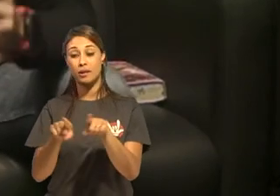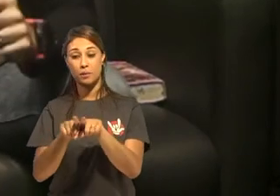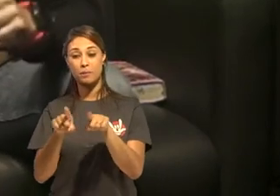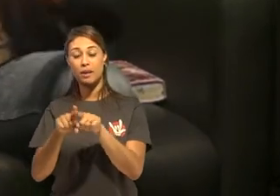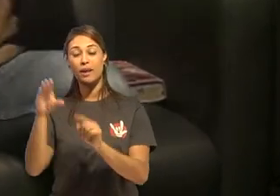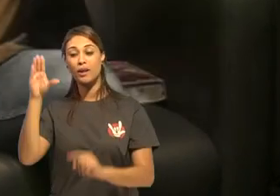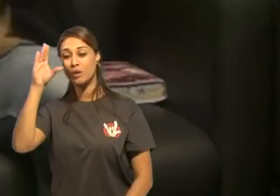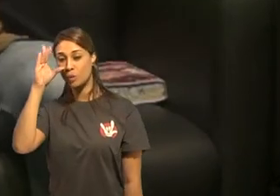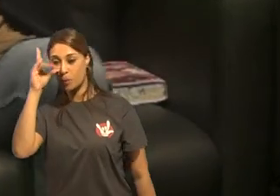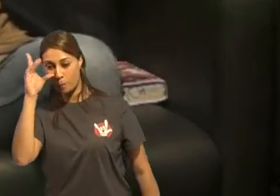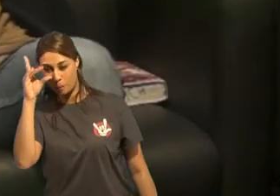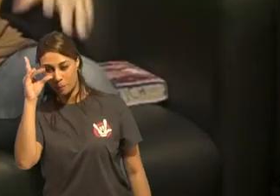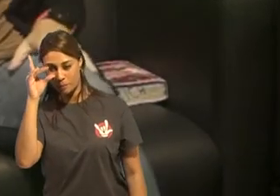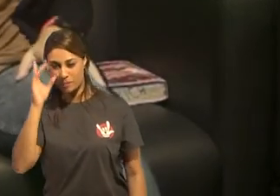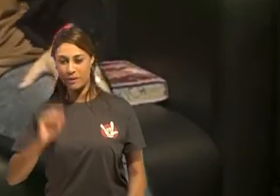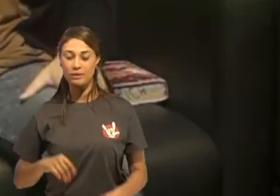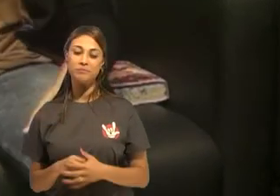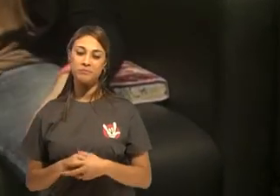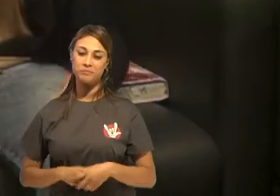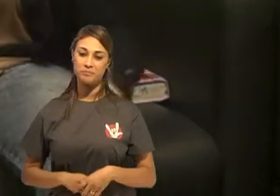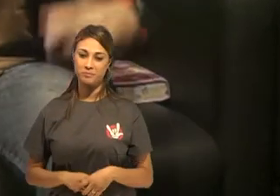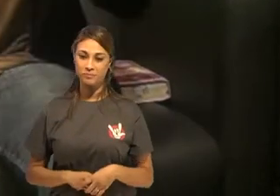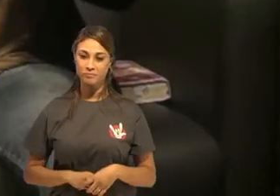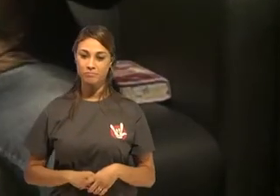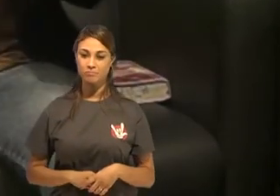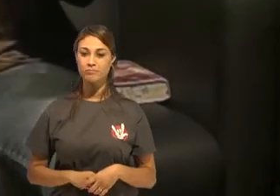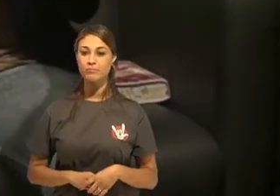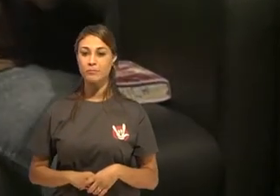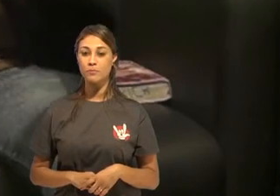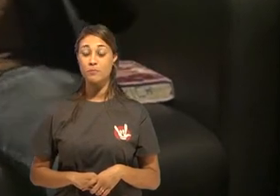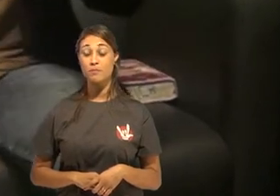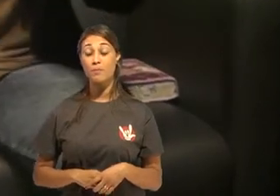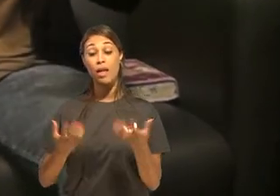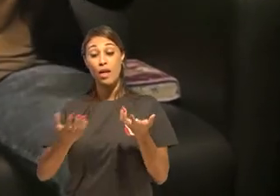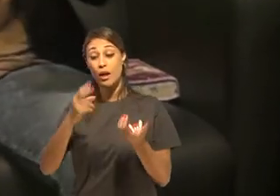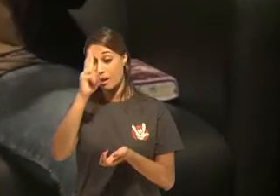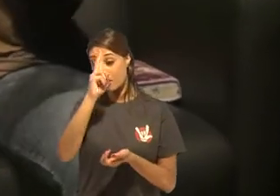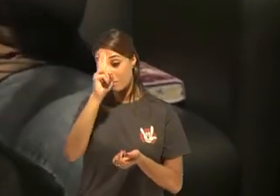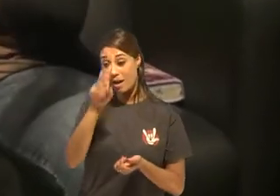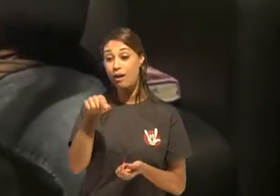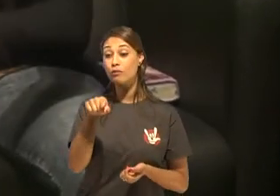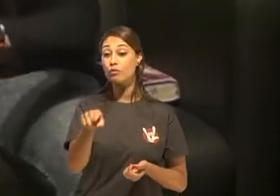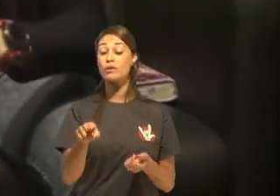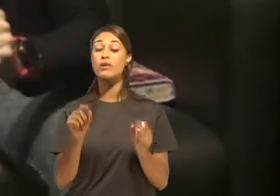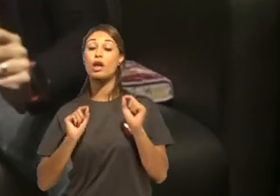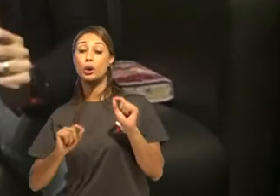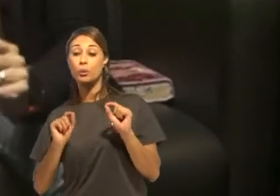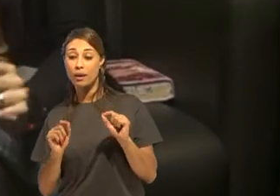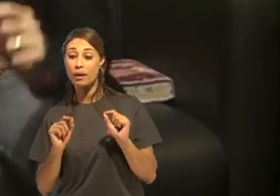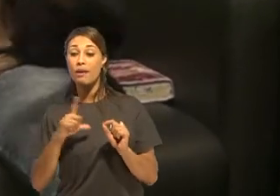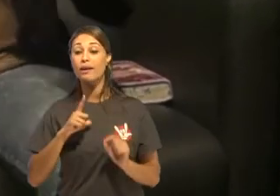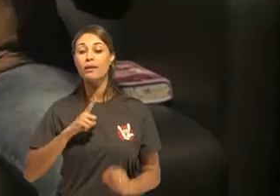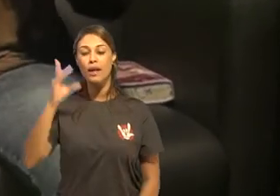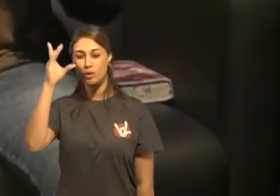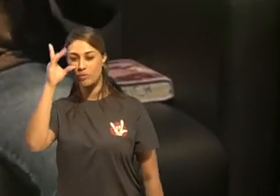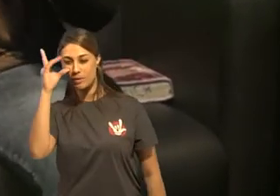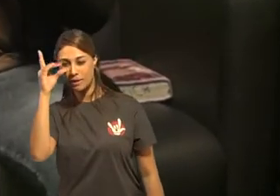Ermelino, tá certo? Antes da gente voltar aí para algumas canções, eu quero lembrar você que nós estamos tendo lá no Instagram do Mag,